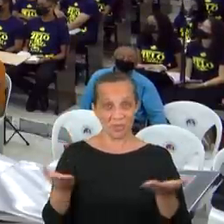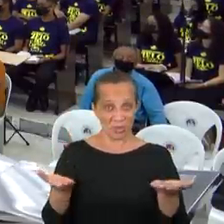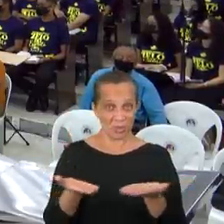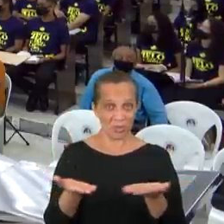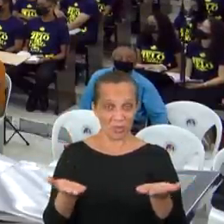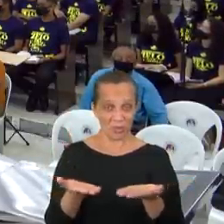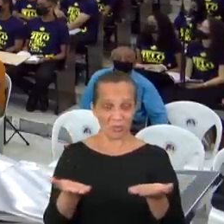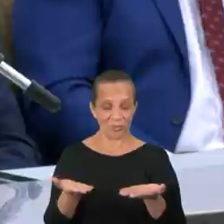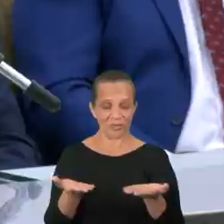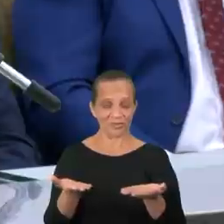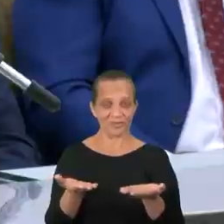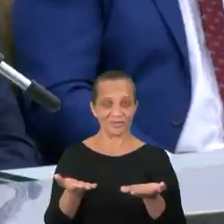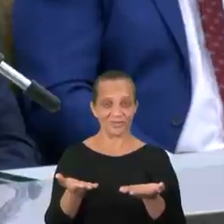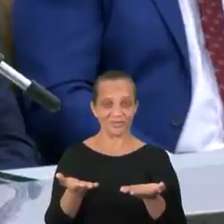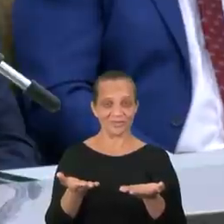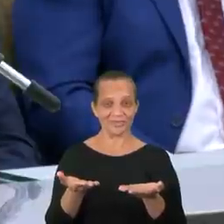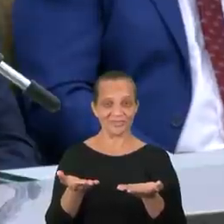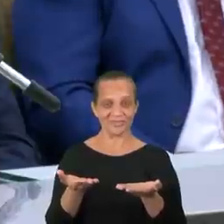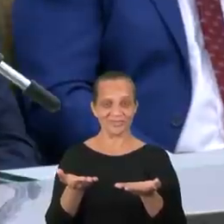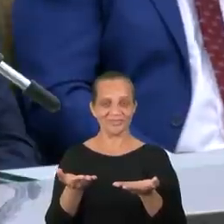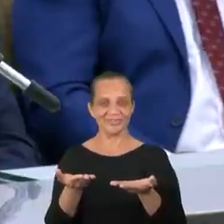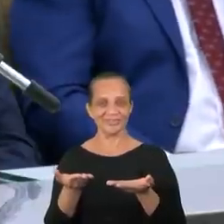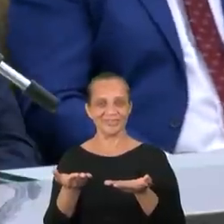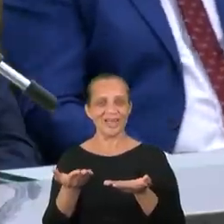Hoje entrou